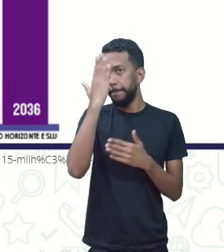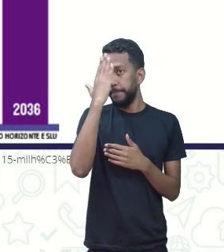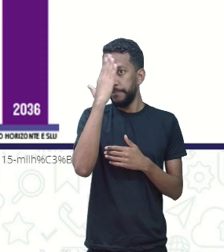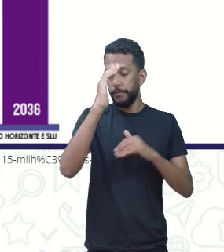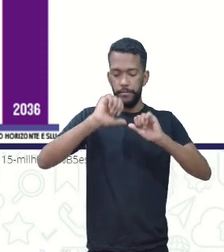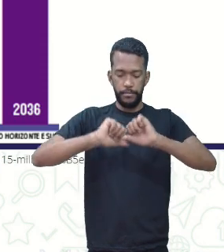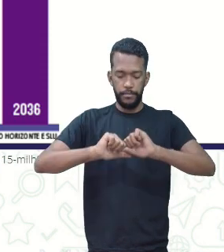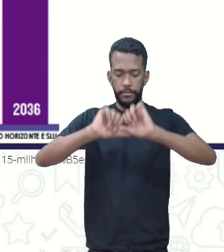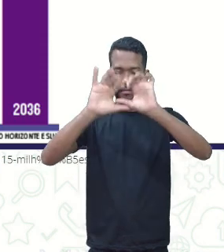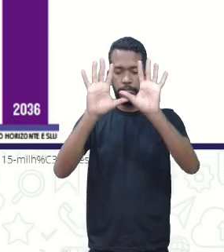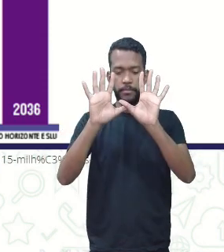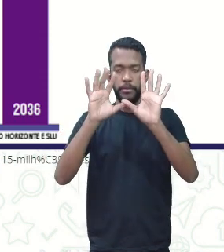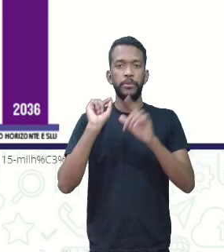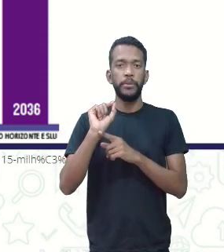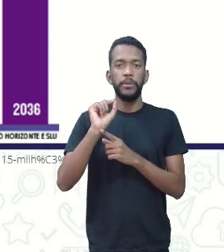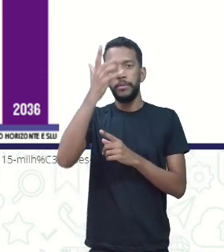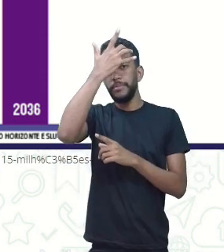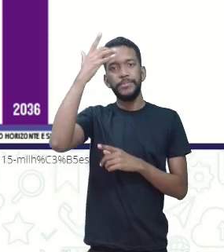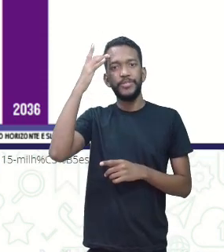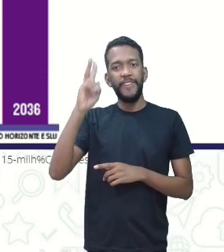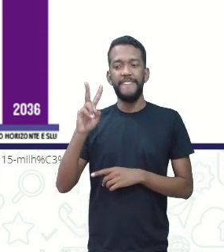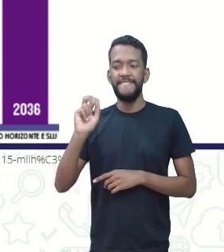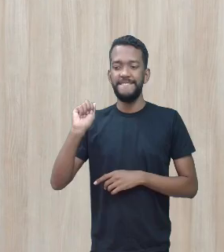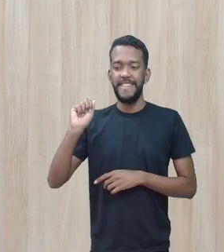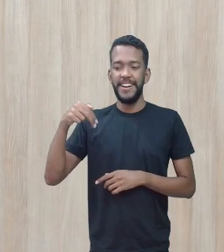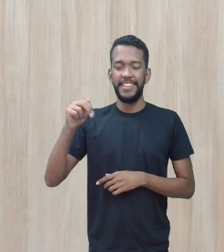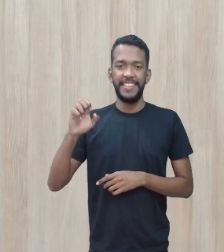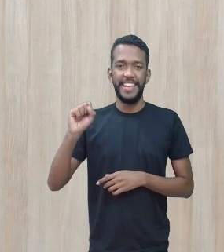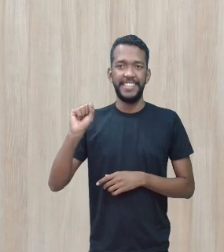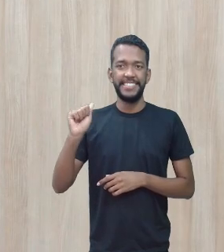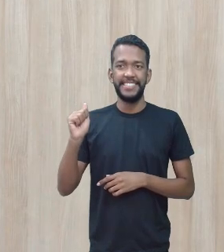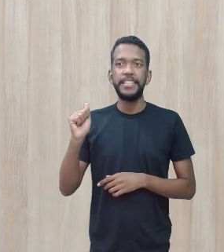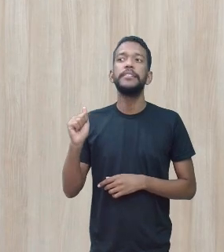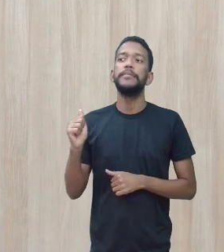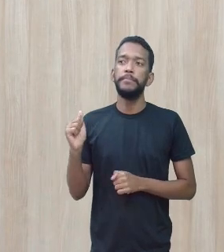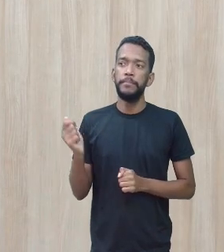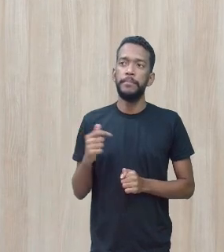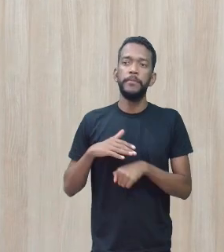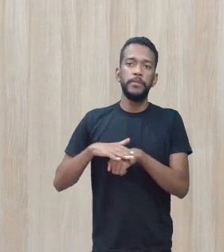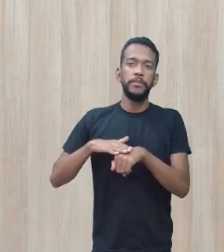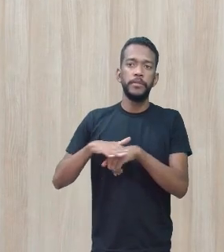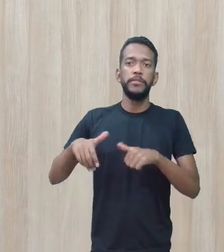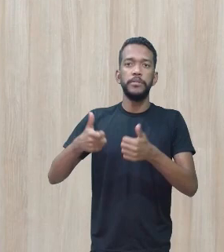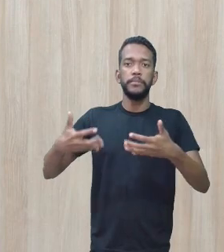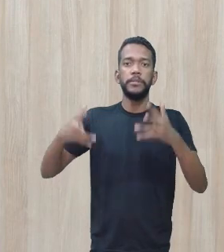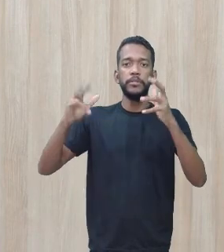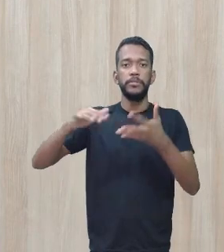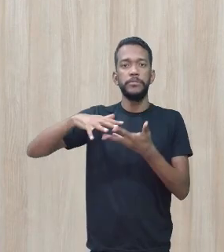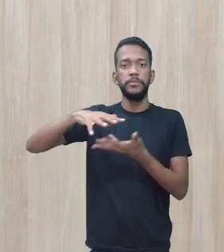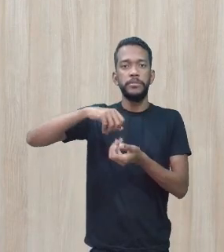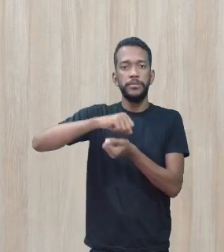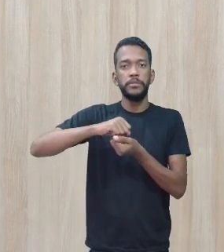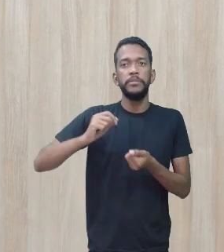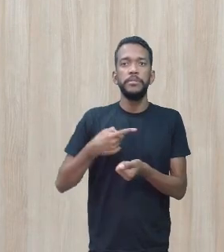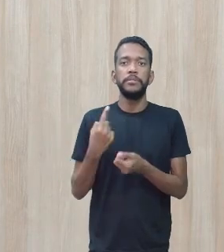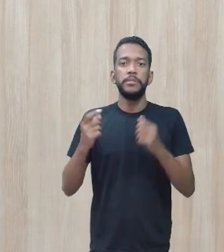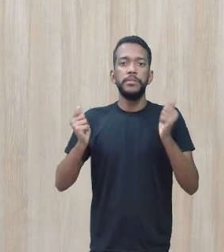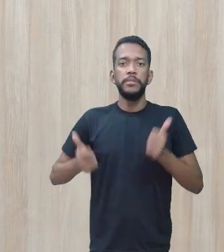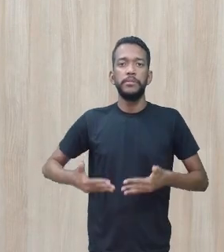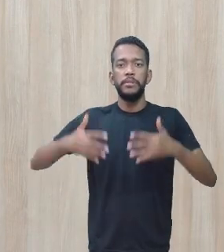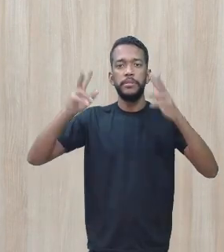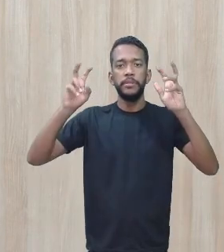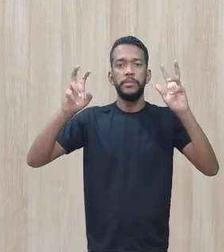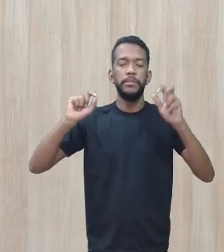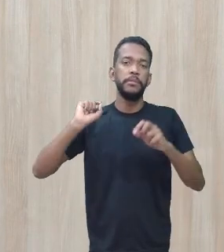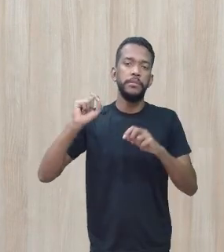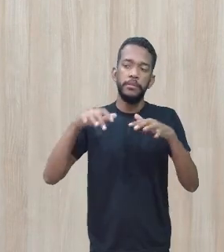um pouquinho agora que a professora Vanessa e o professor Alami estavam aqui conversando sobre sustentabilidade, né? Conversando sobre como que